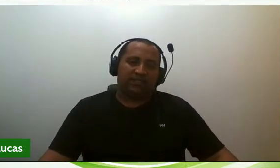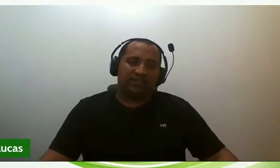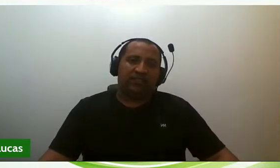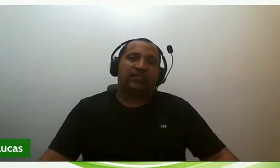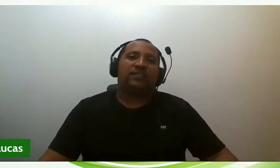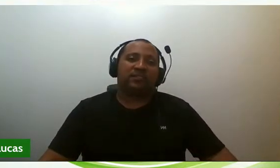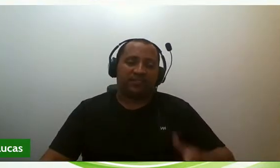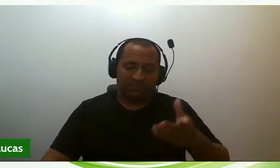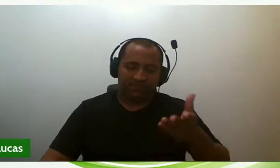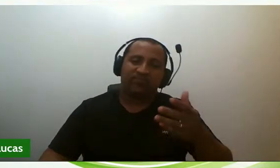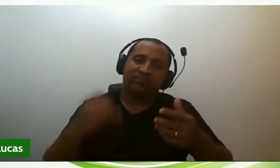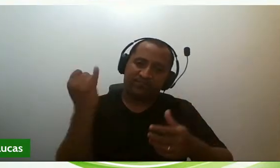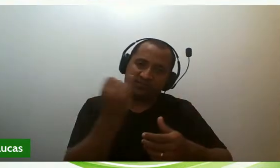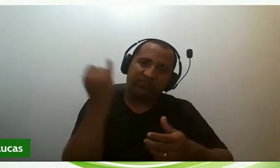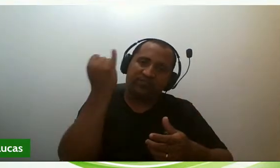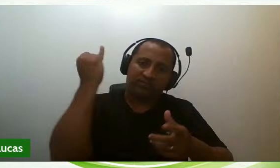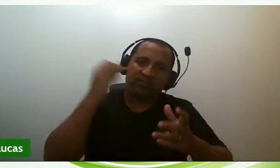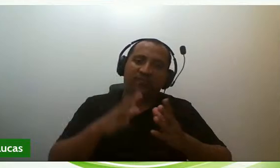Muito importante